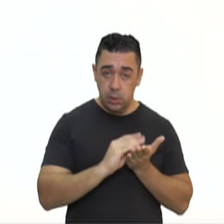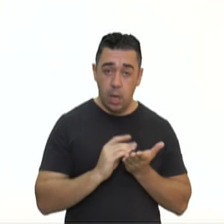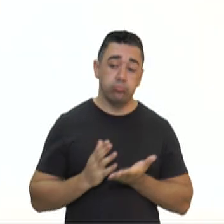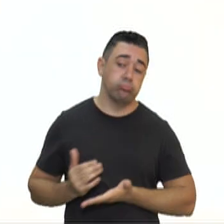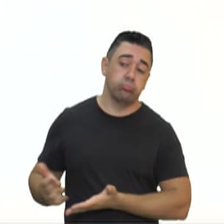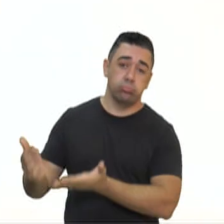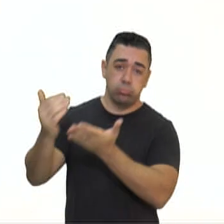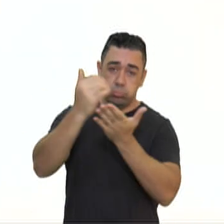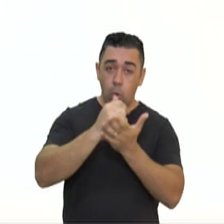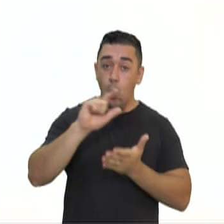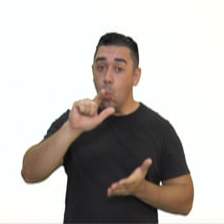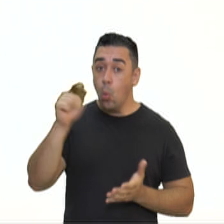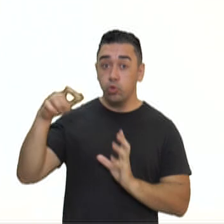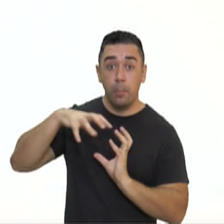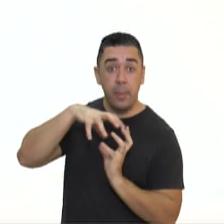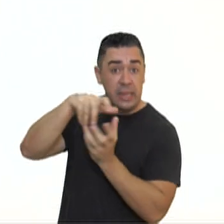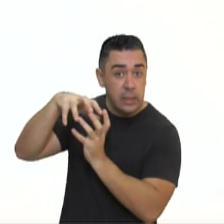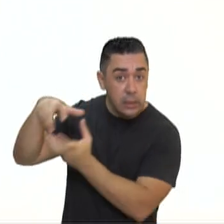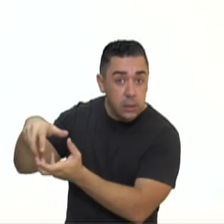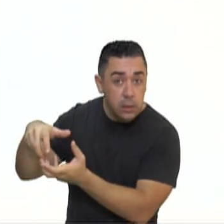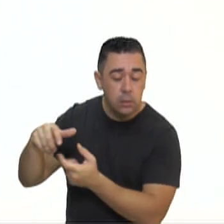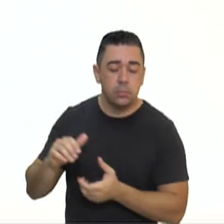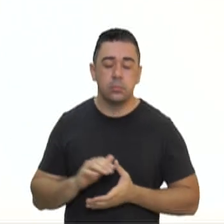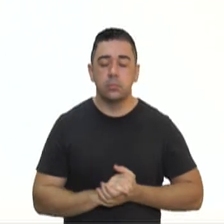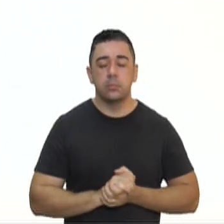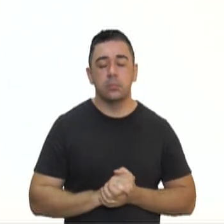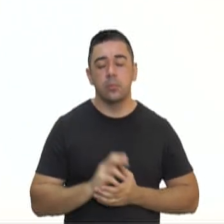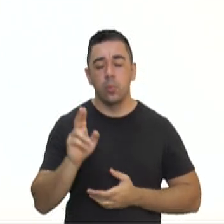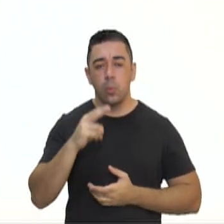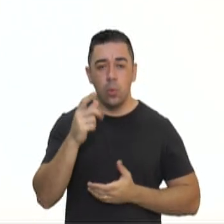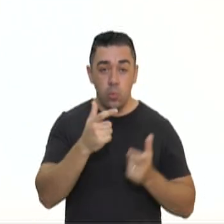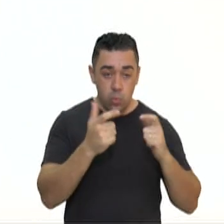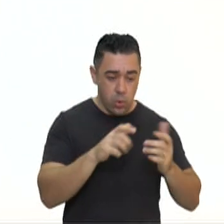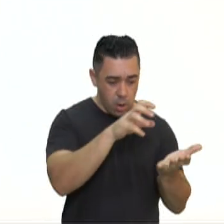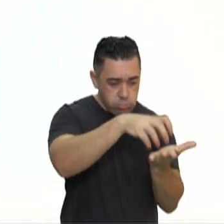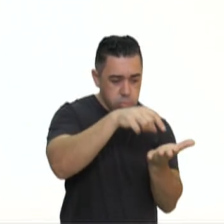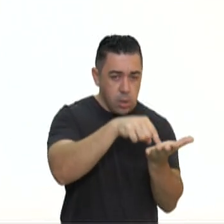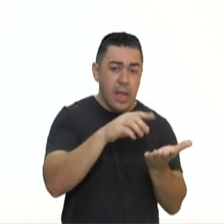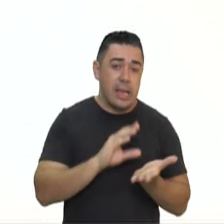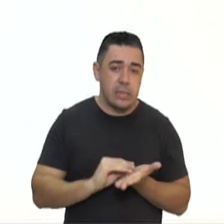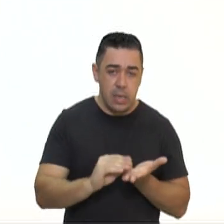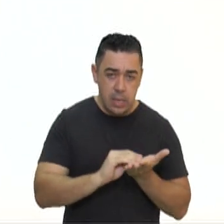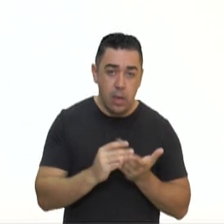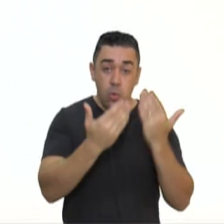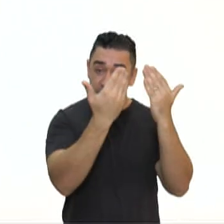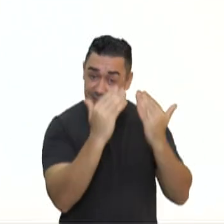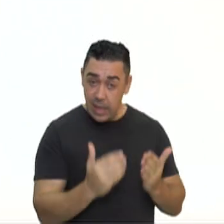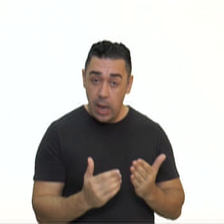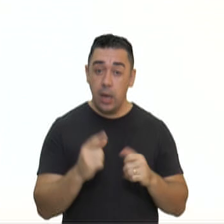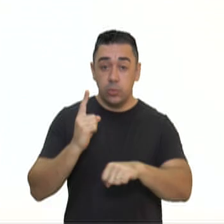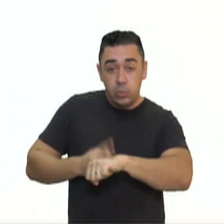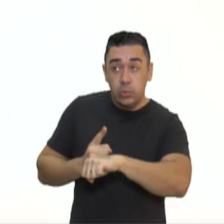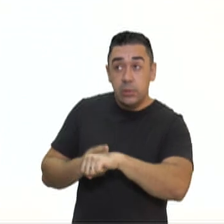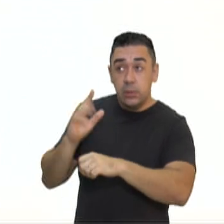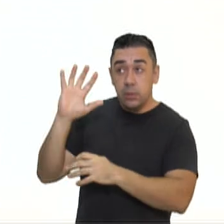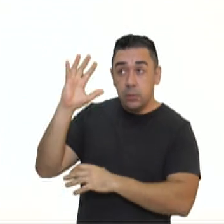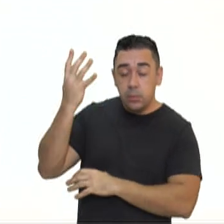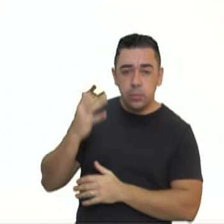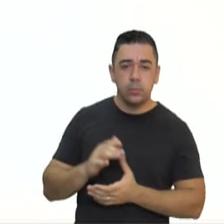outros planetas? Locais onde são recolhidos dados para análise do tempo